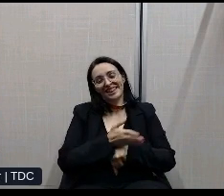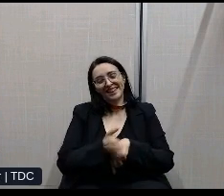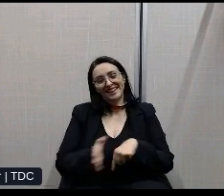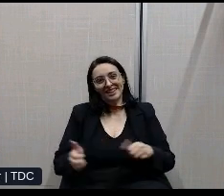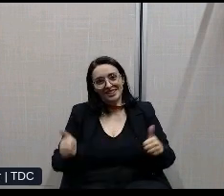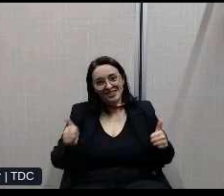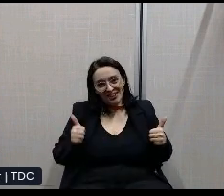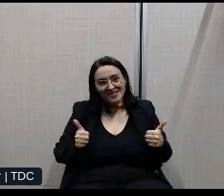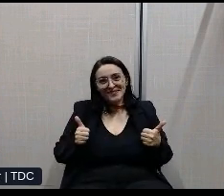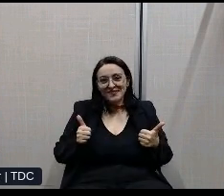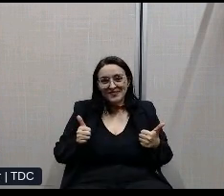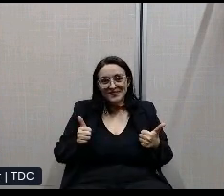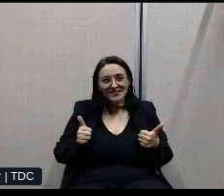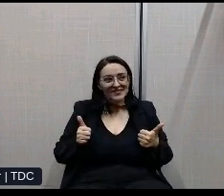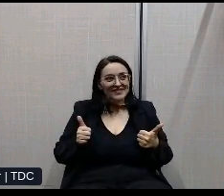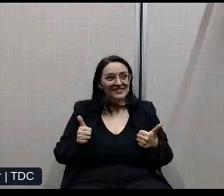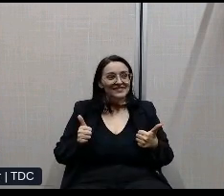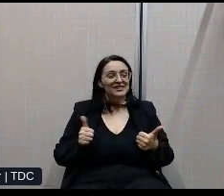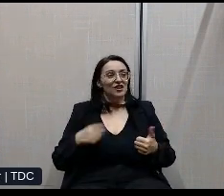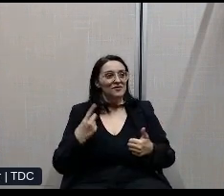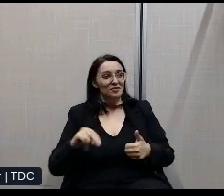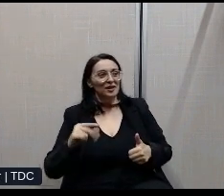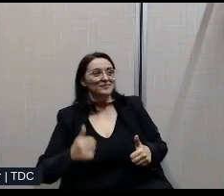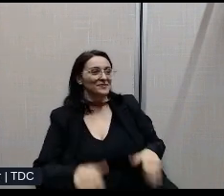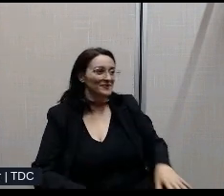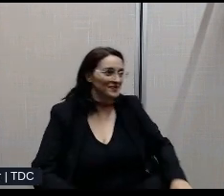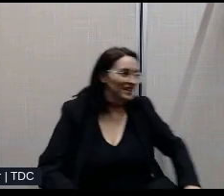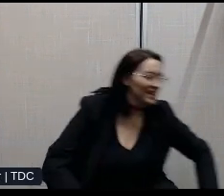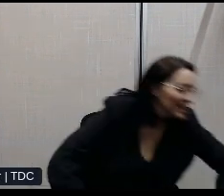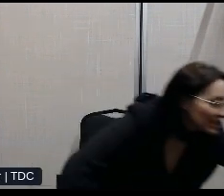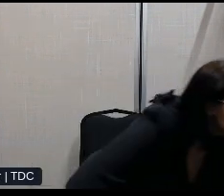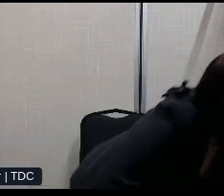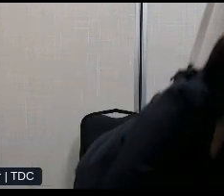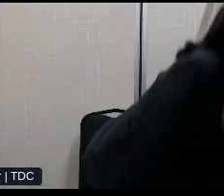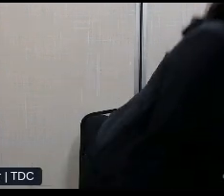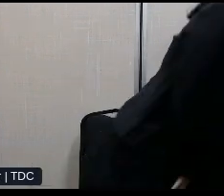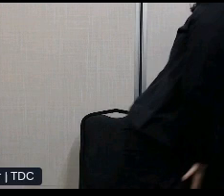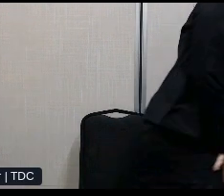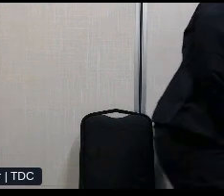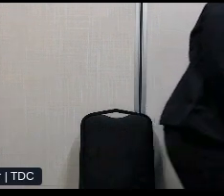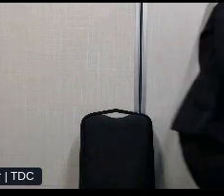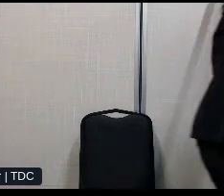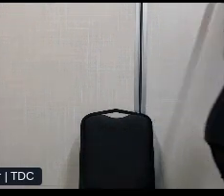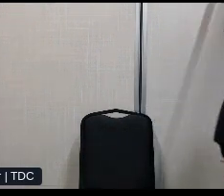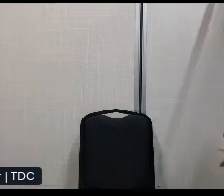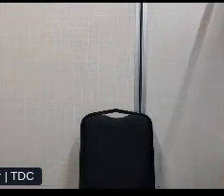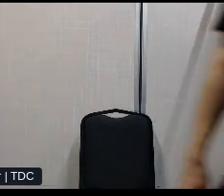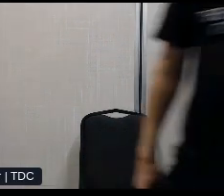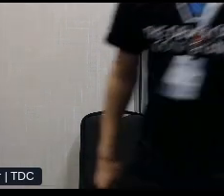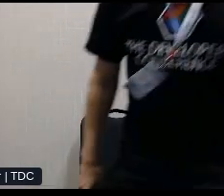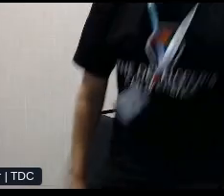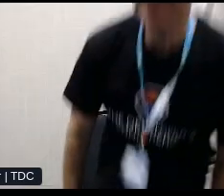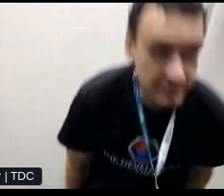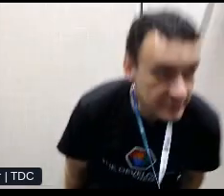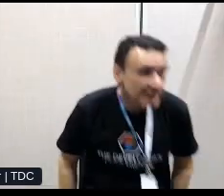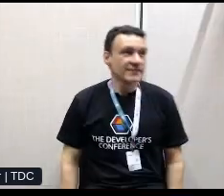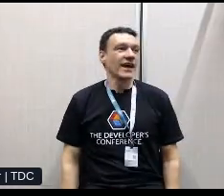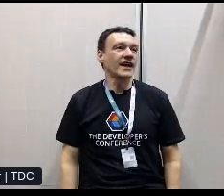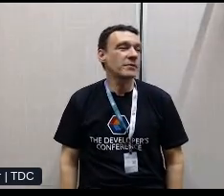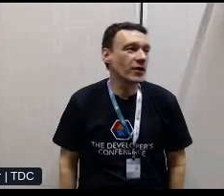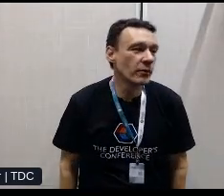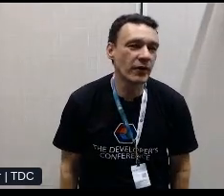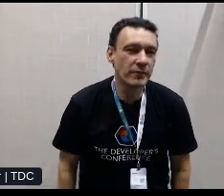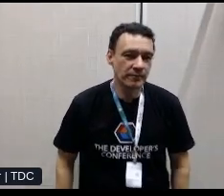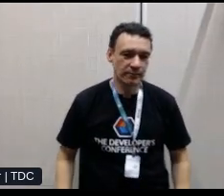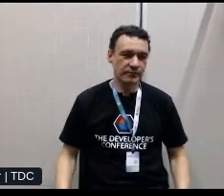joia? Bom, vamos lá, gente. Me apresentando aqui, eu deixo depois no final o meu LinkedIn para todos